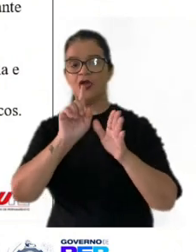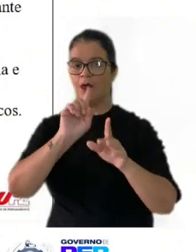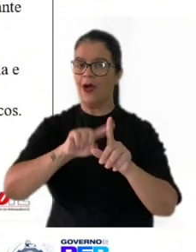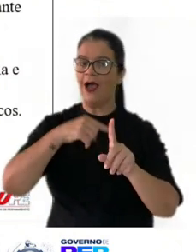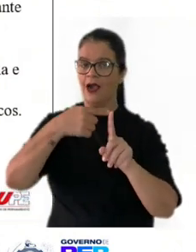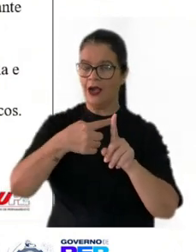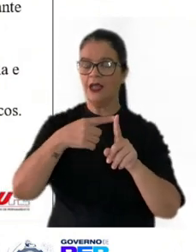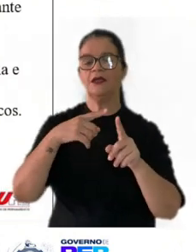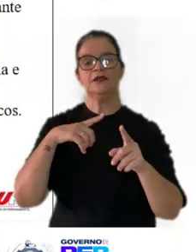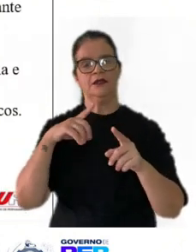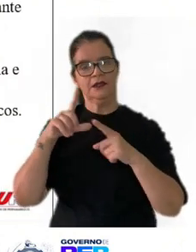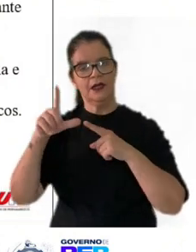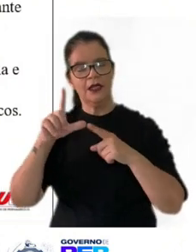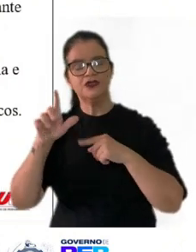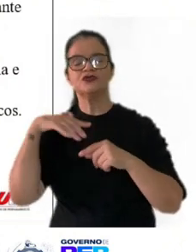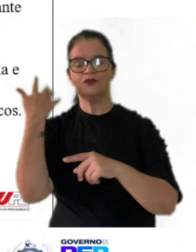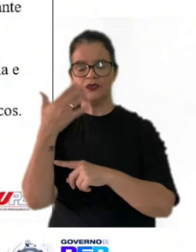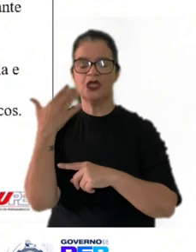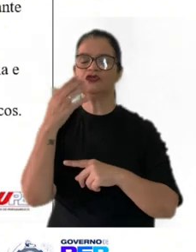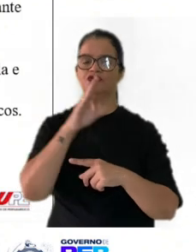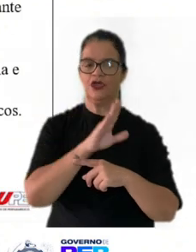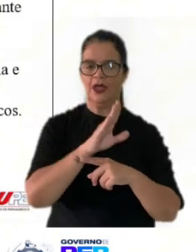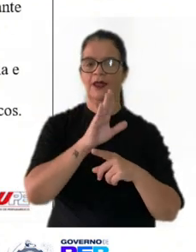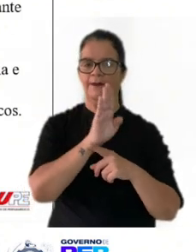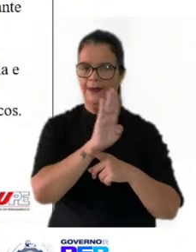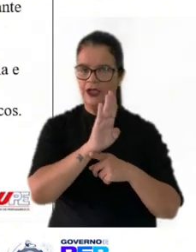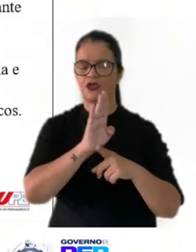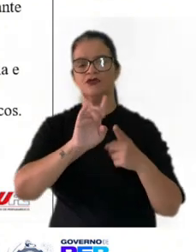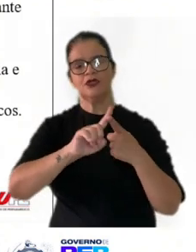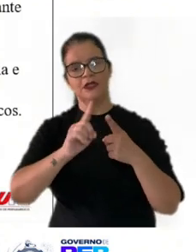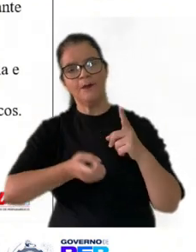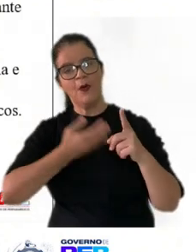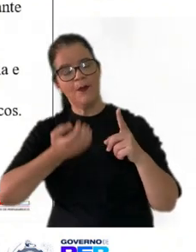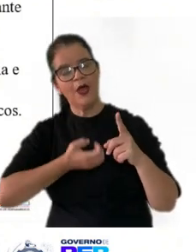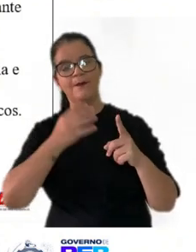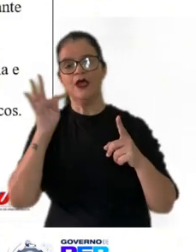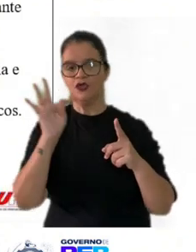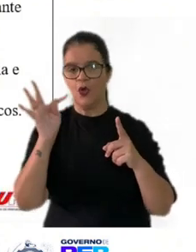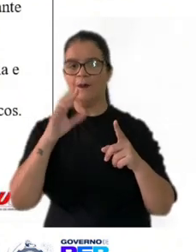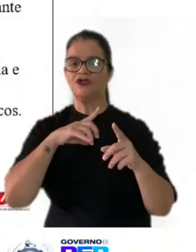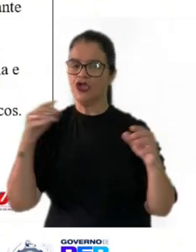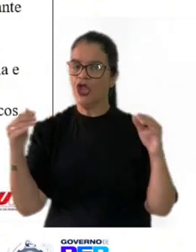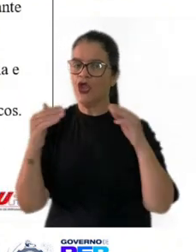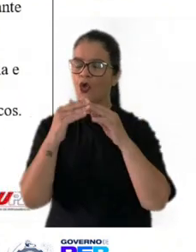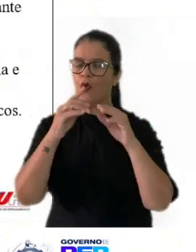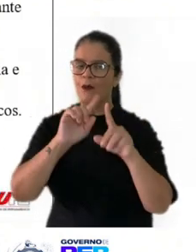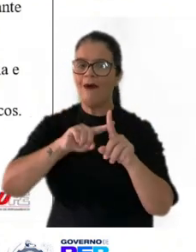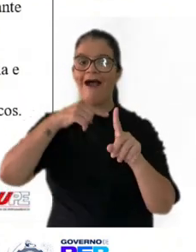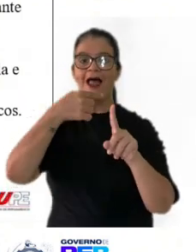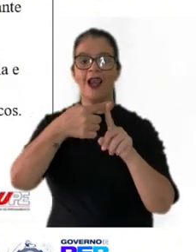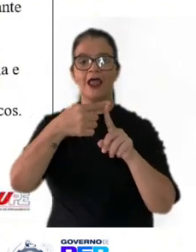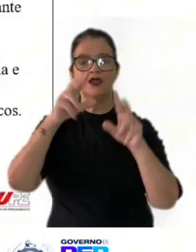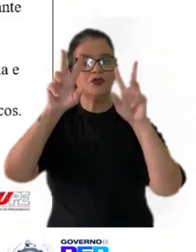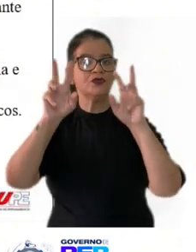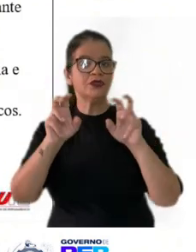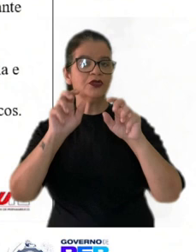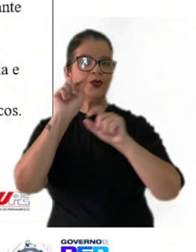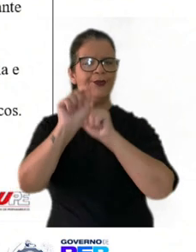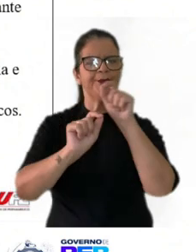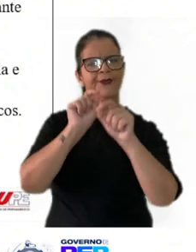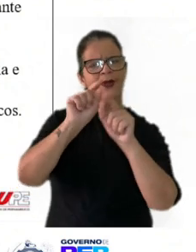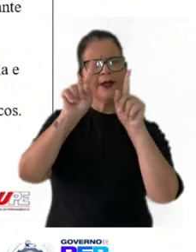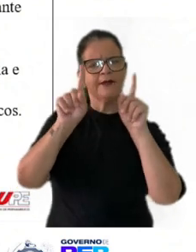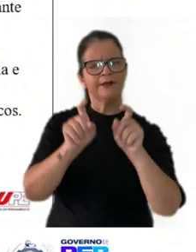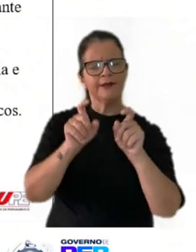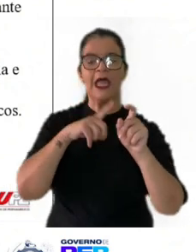golden slumbers e o poema de Thomas Decker tem em comum além do título então vamos lá o que que esses textos tem